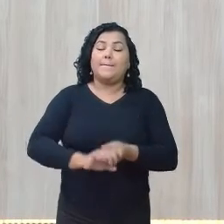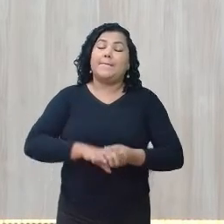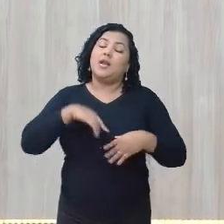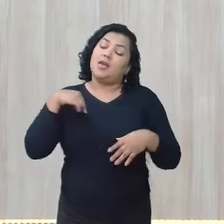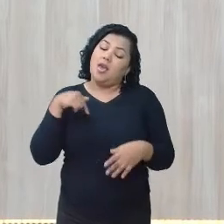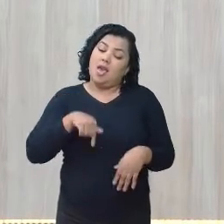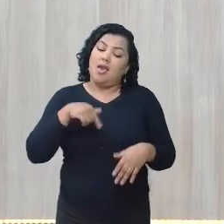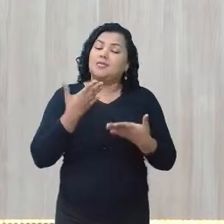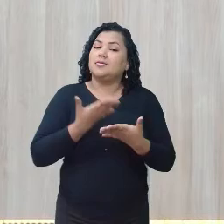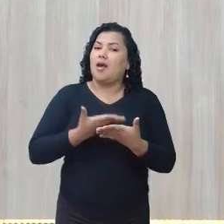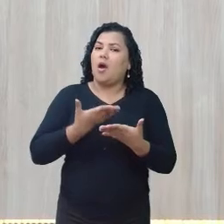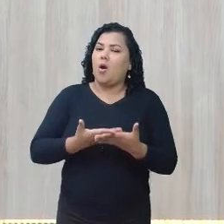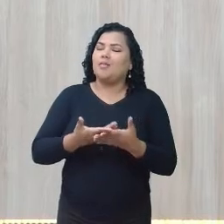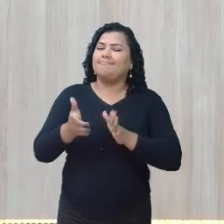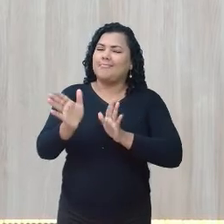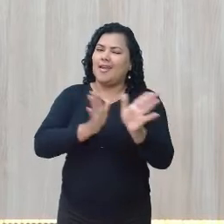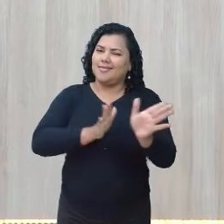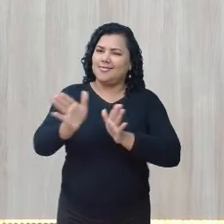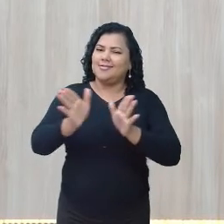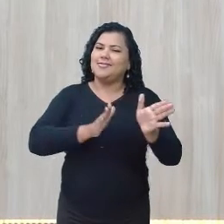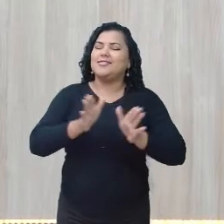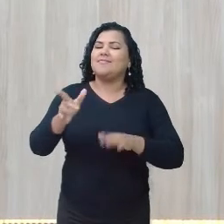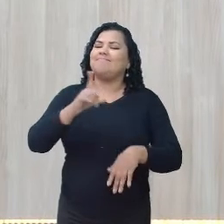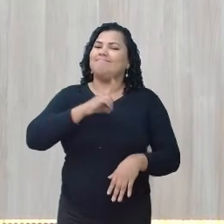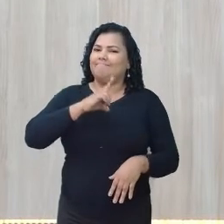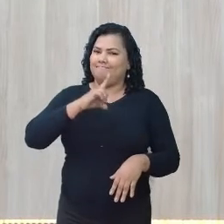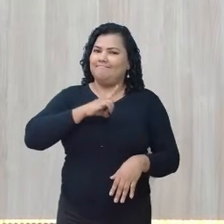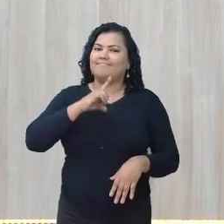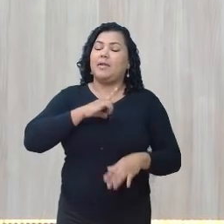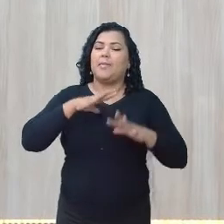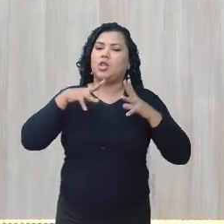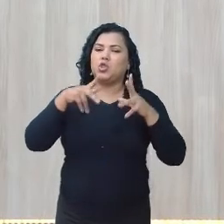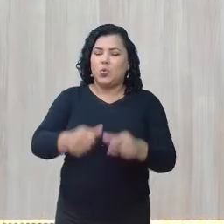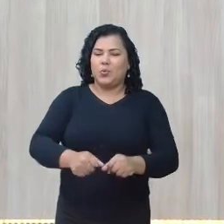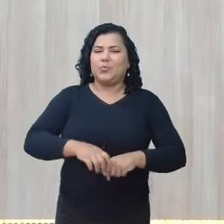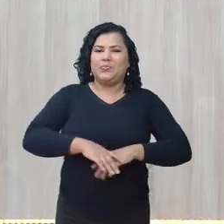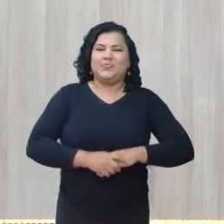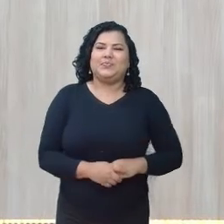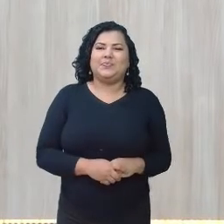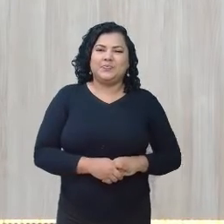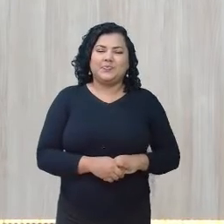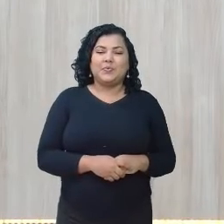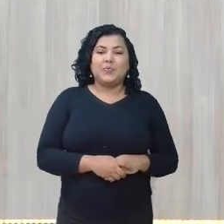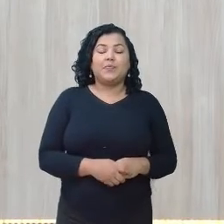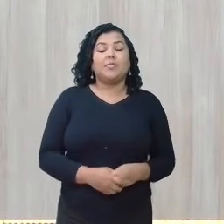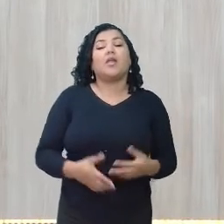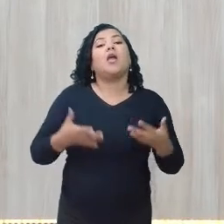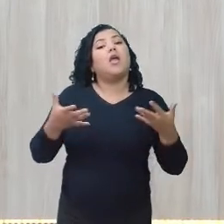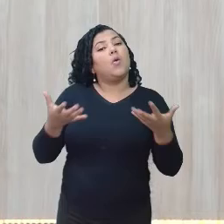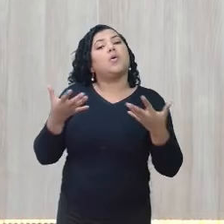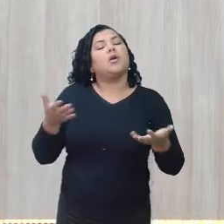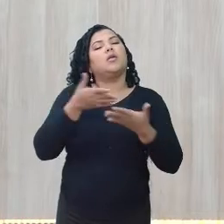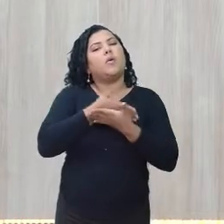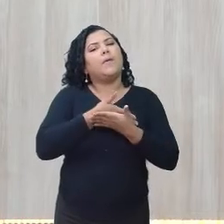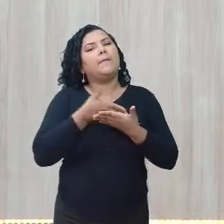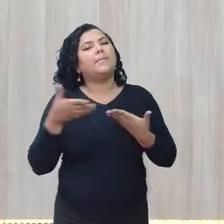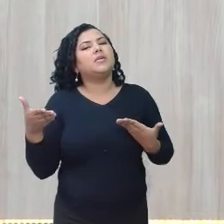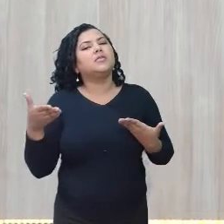nossa aula ela fique mais acessível para todos e todas vocês. Eu quero